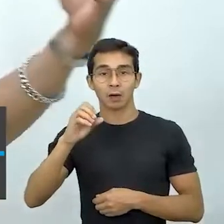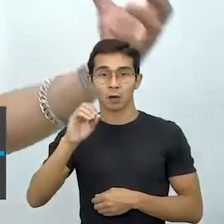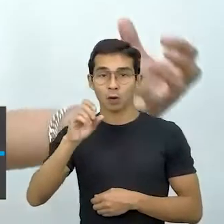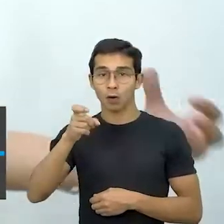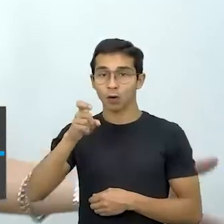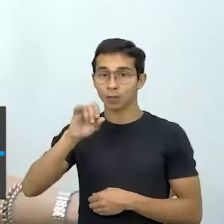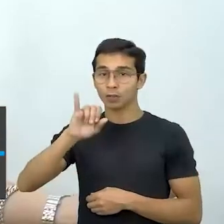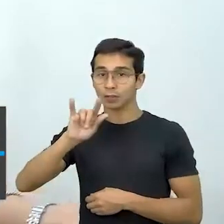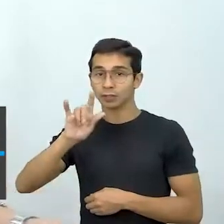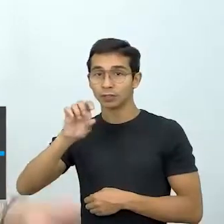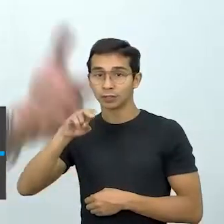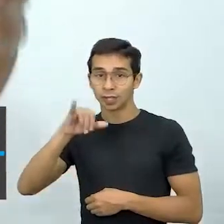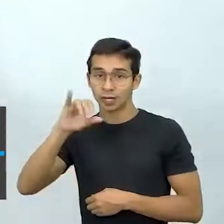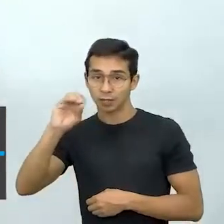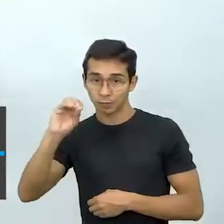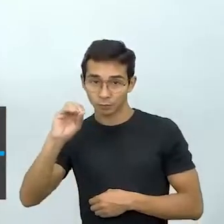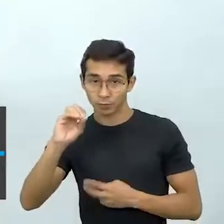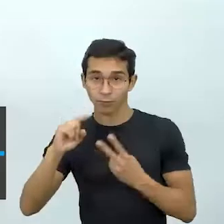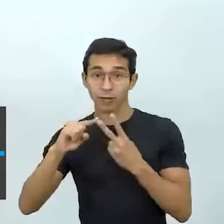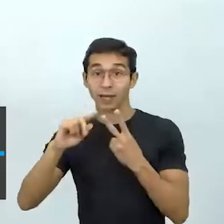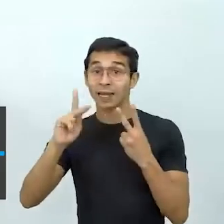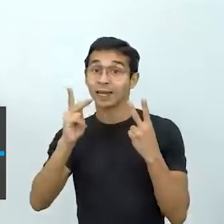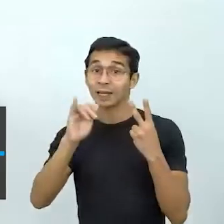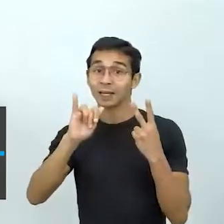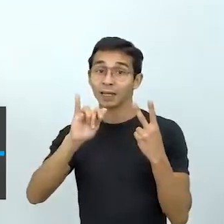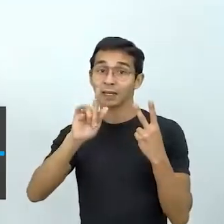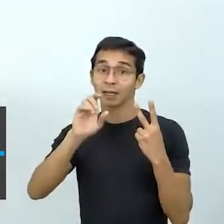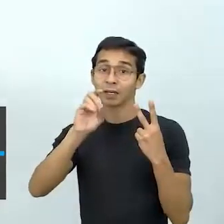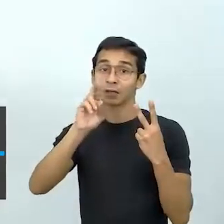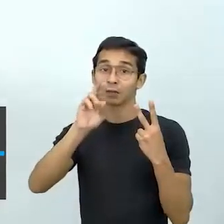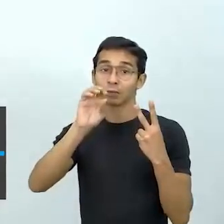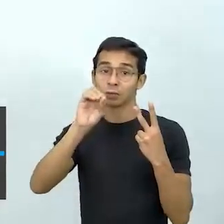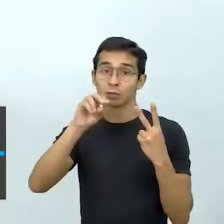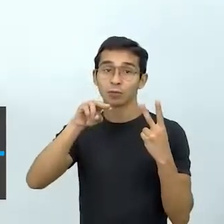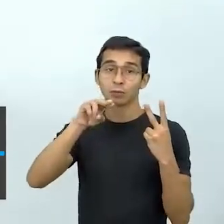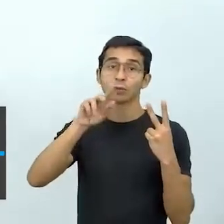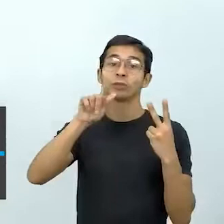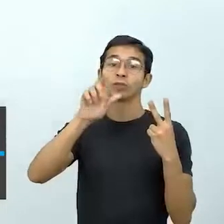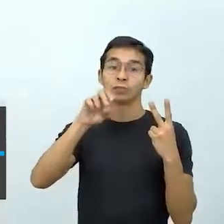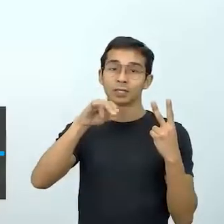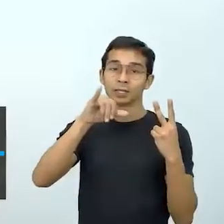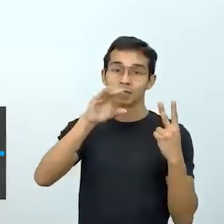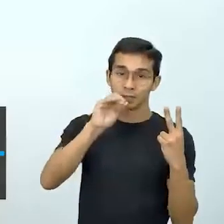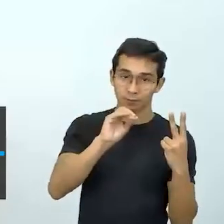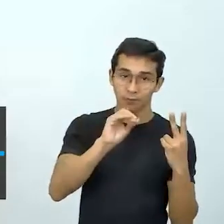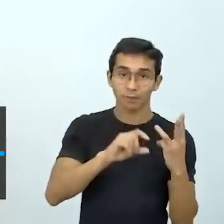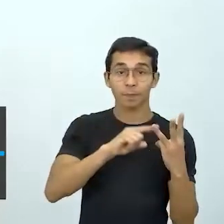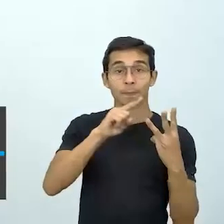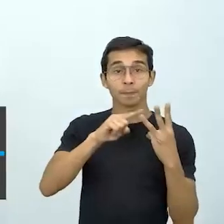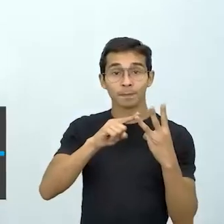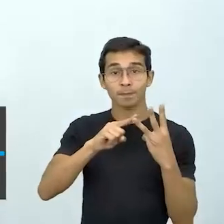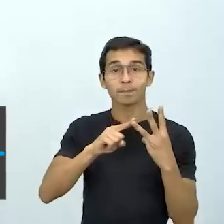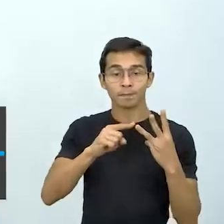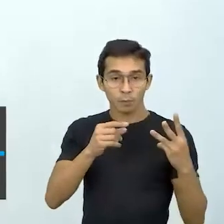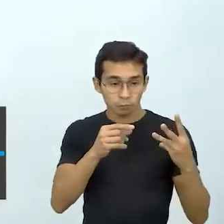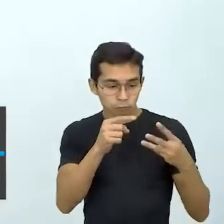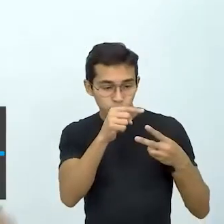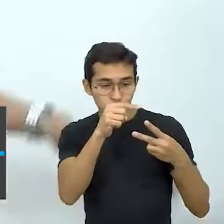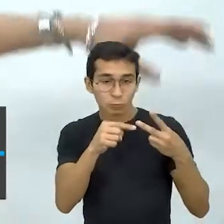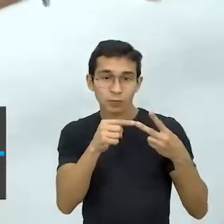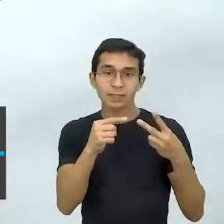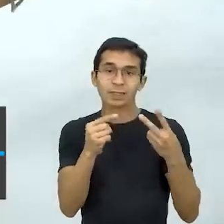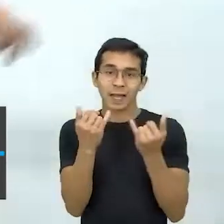oxigênio e um átomo de hidrogênio, e o outro par de elétrons do oxigênio com o outro átomo de hidrogênio, tá